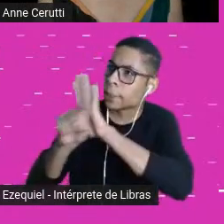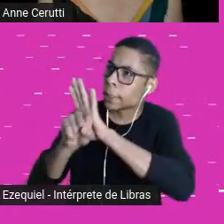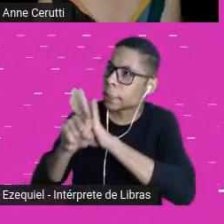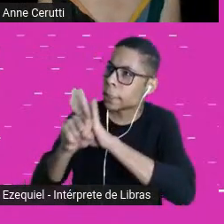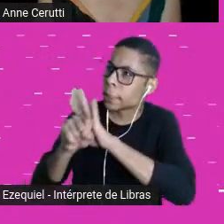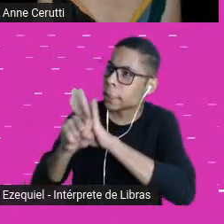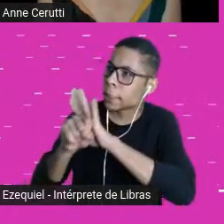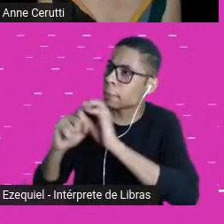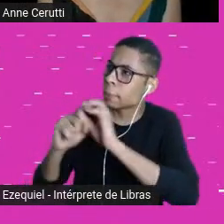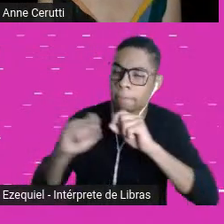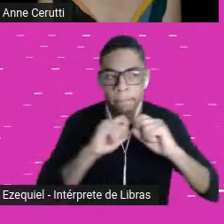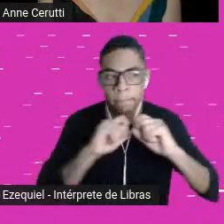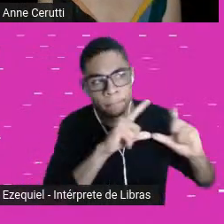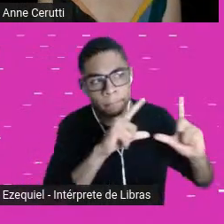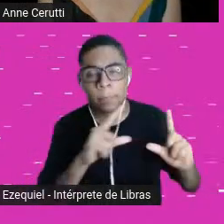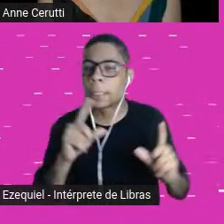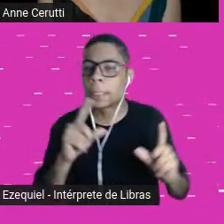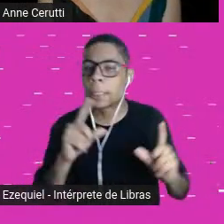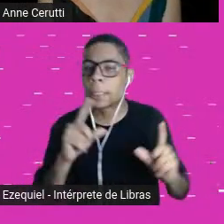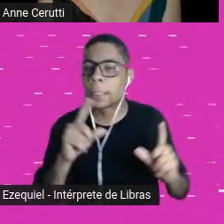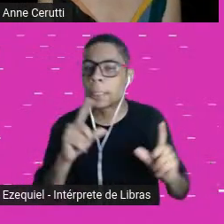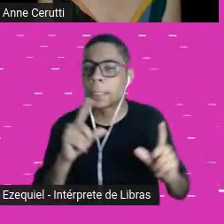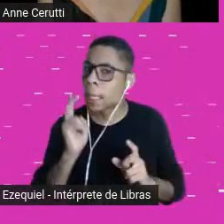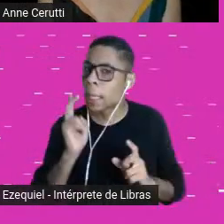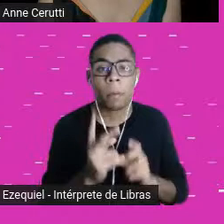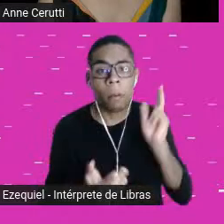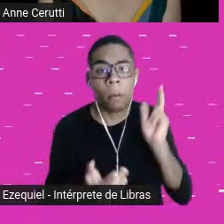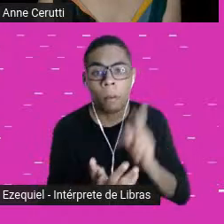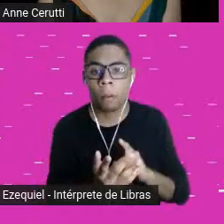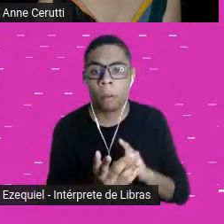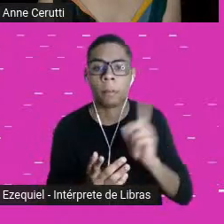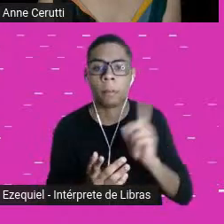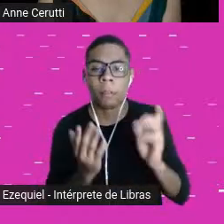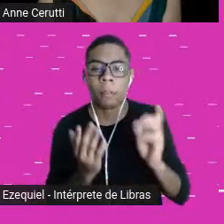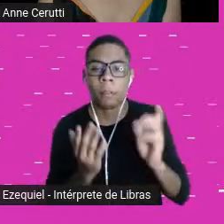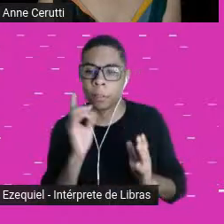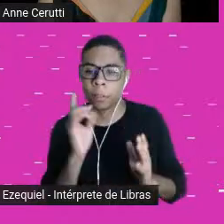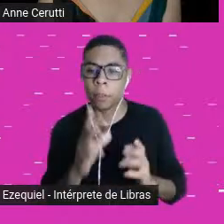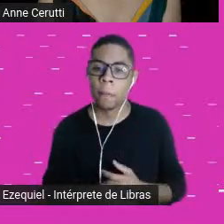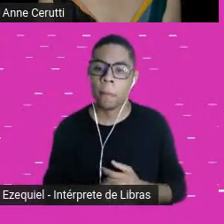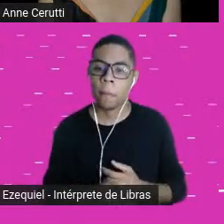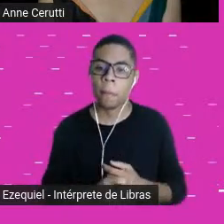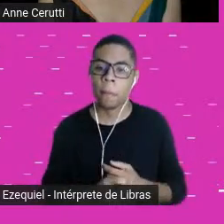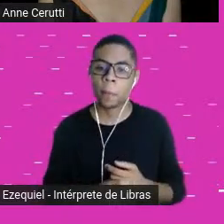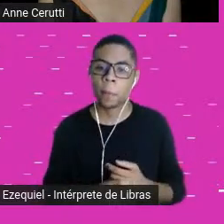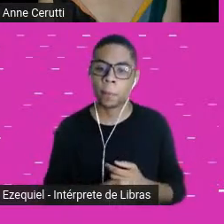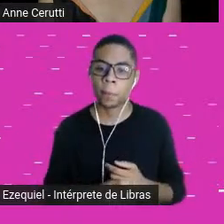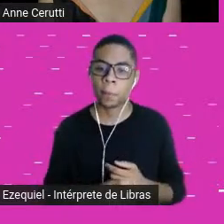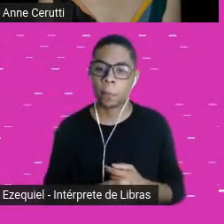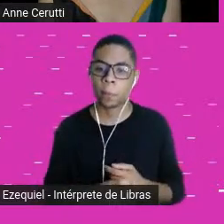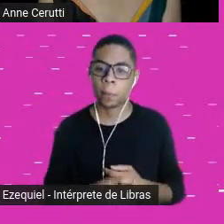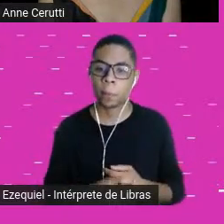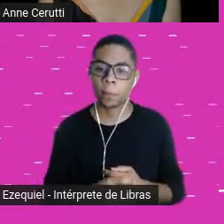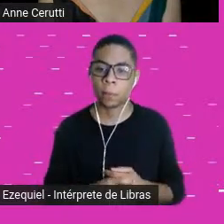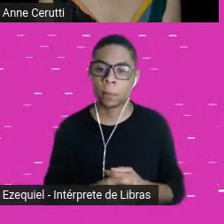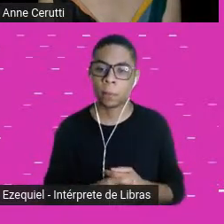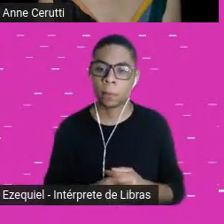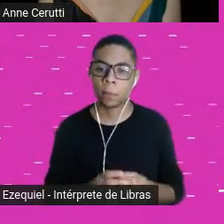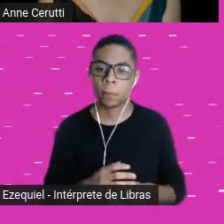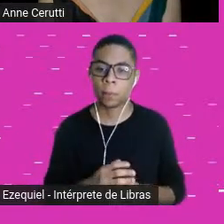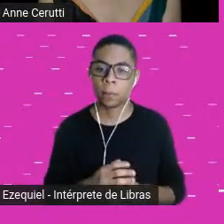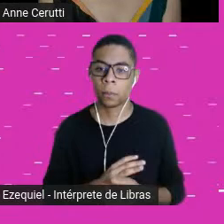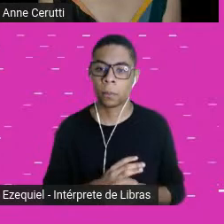sobrar. Então, realmente, esse vestido, ele tinha mesmo uma natureza muito. Ele